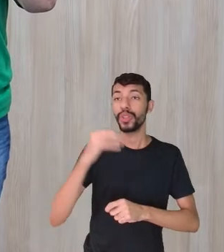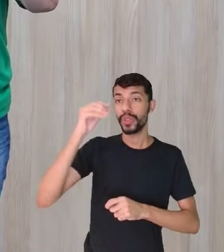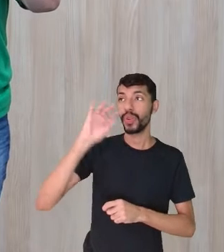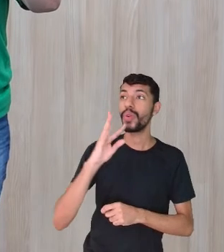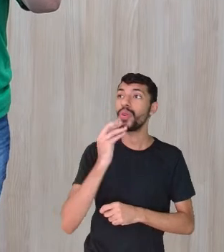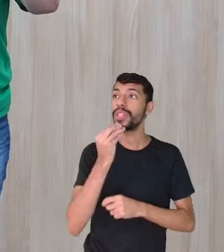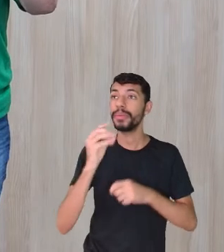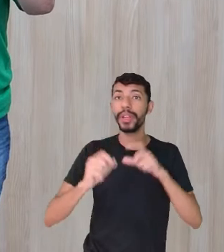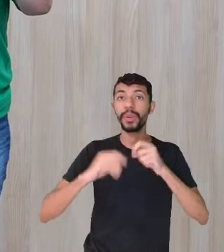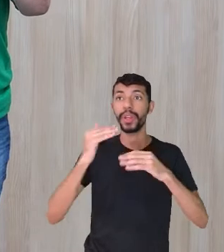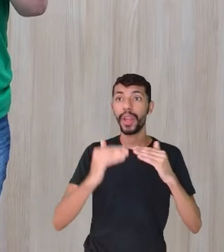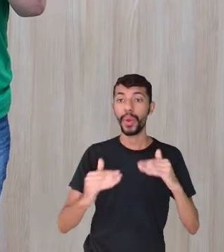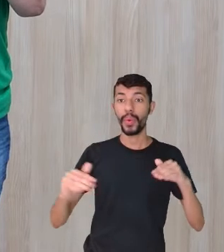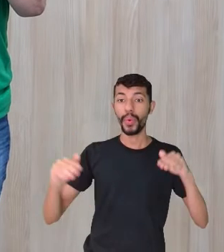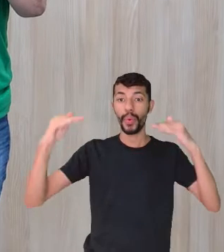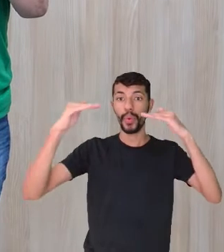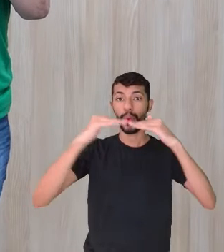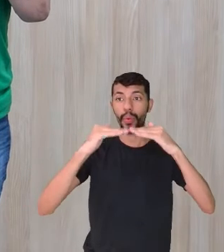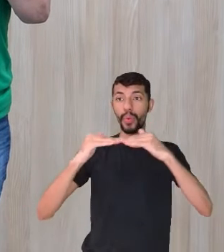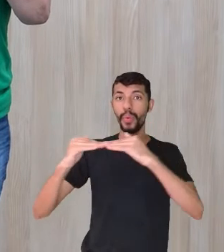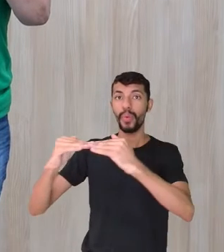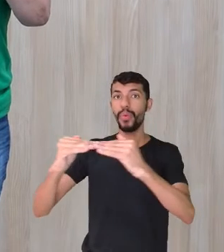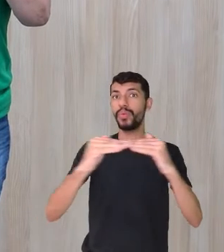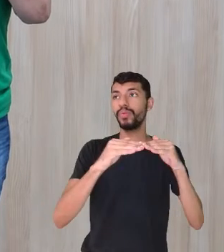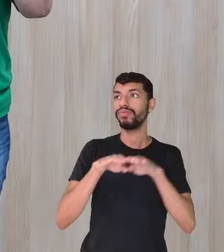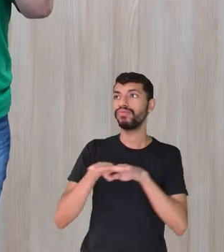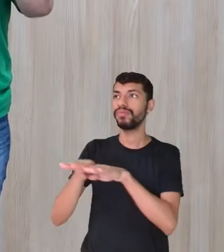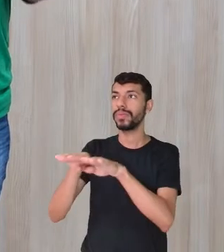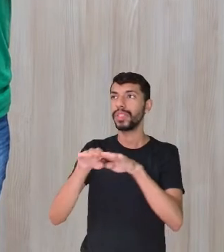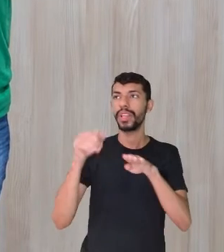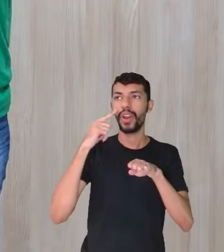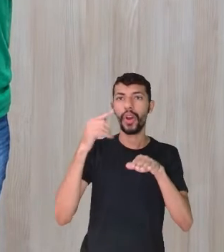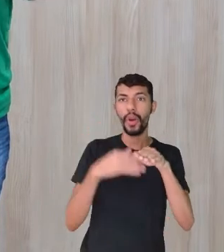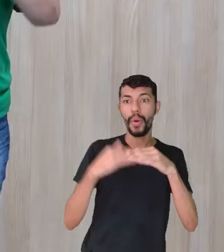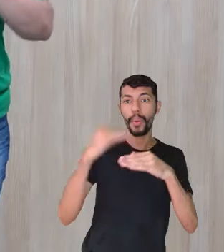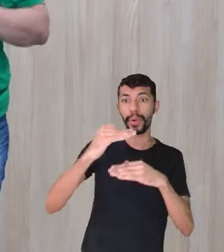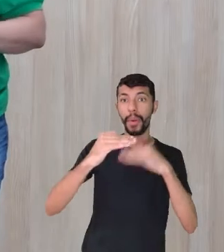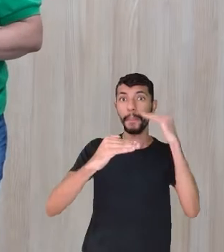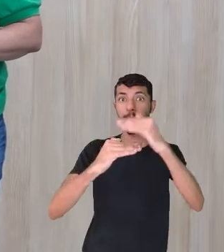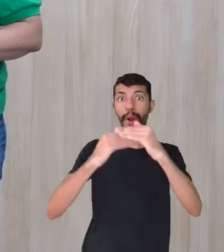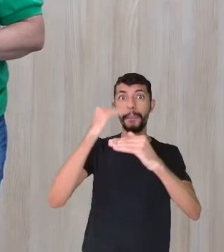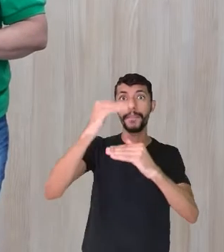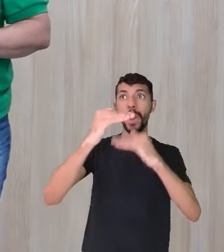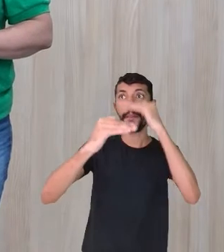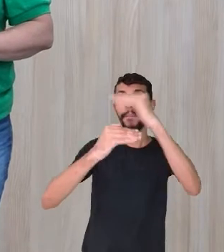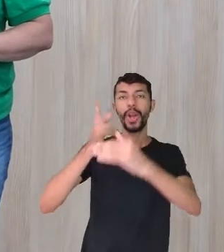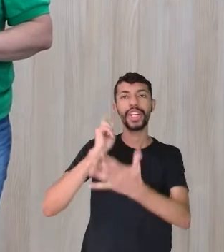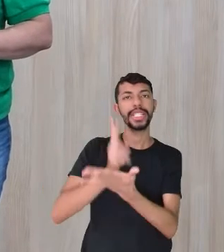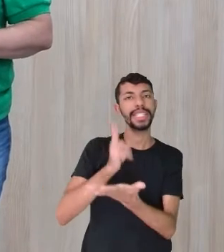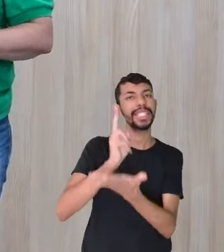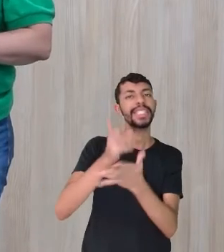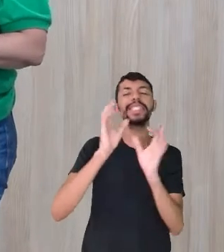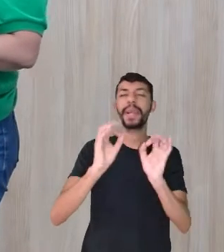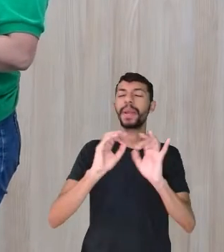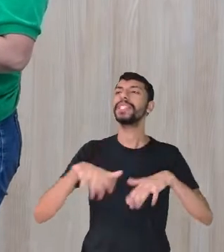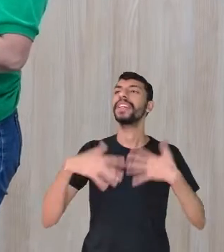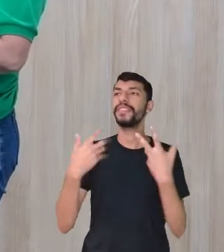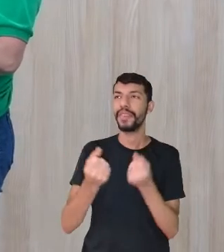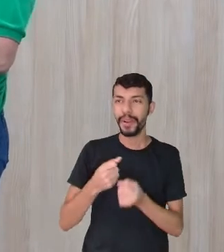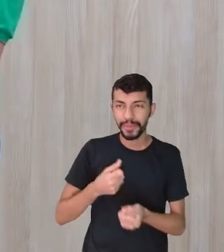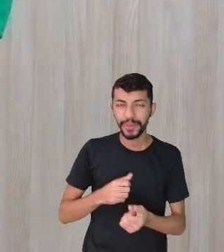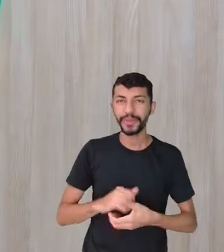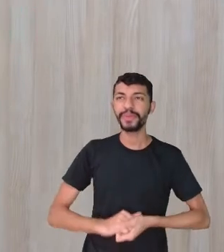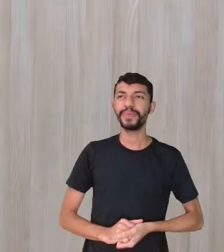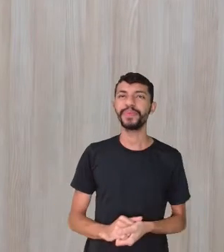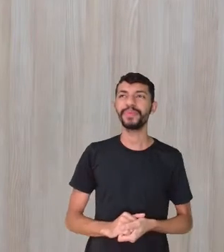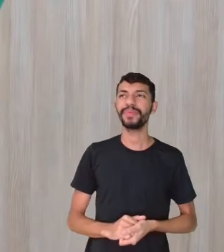aqui, ele deve estar aqui, ó. Ele deve passar daqui, avançar a cada dia. Então, vamos avançar em conhecimento? Vamos